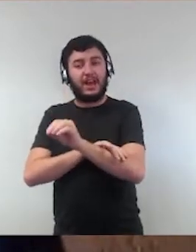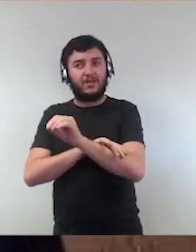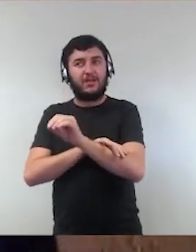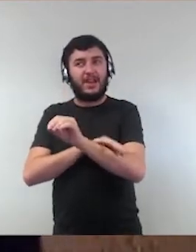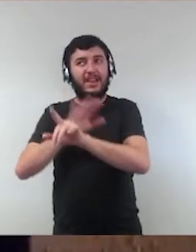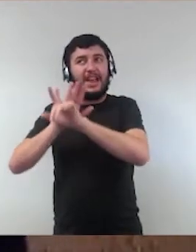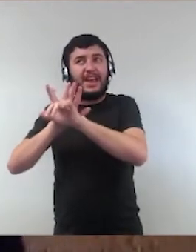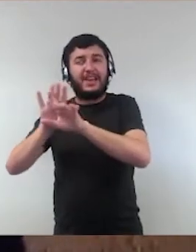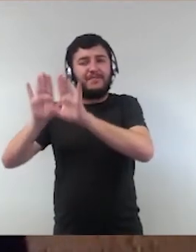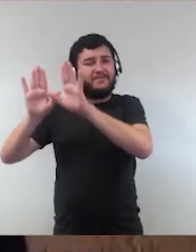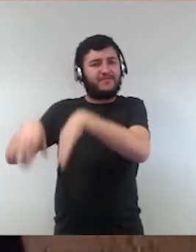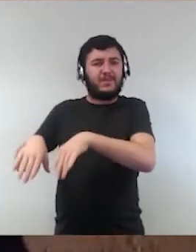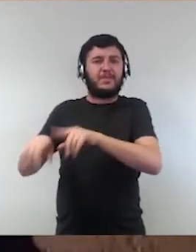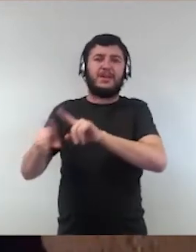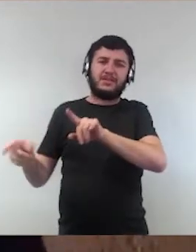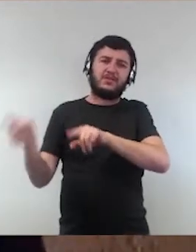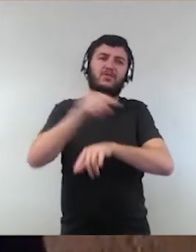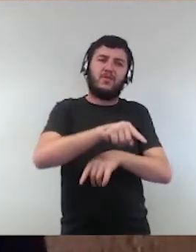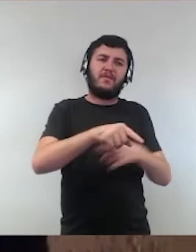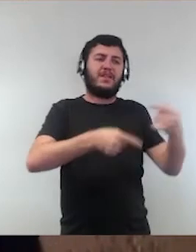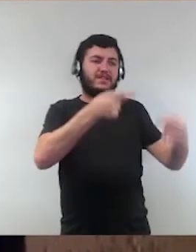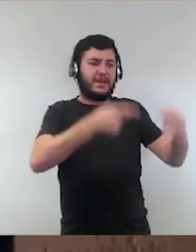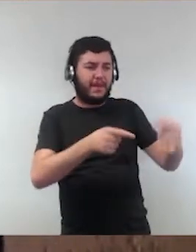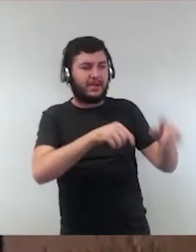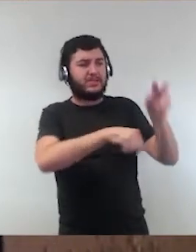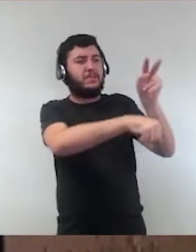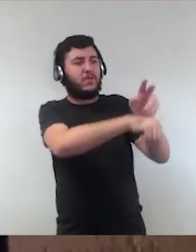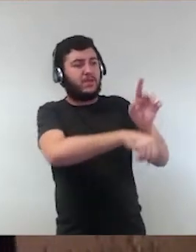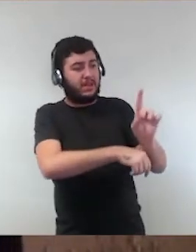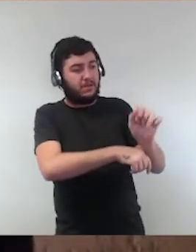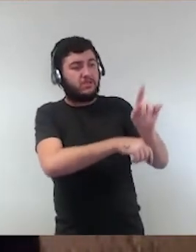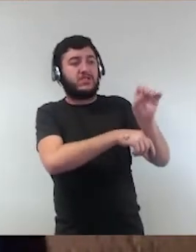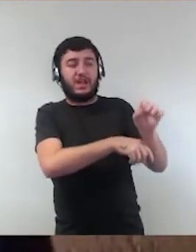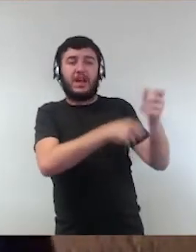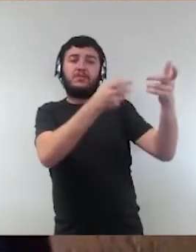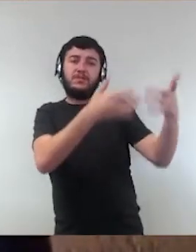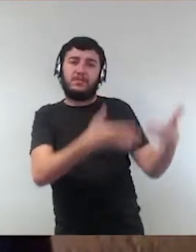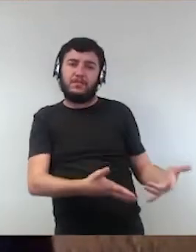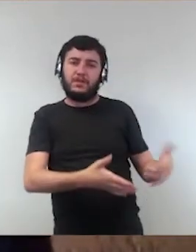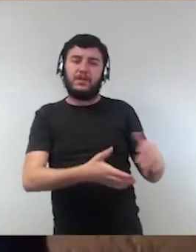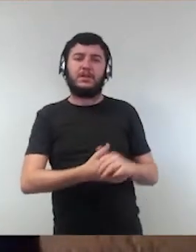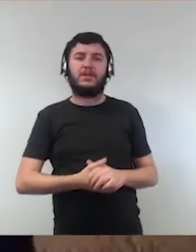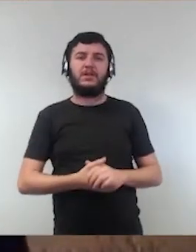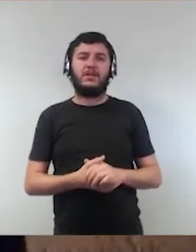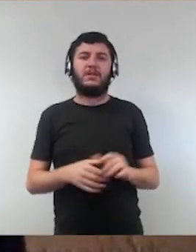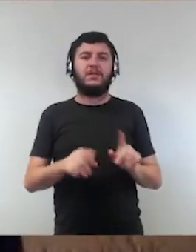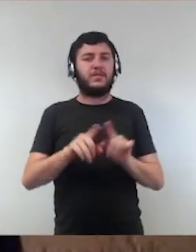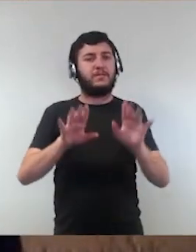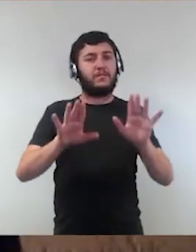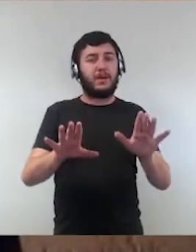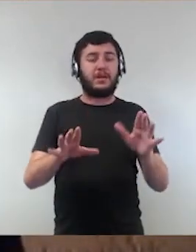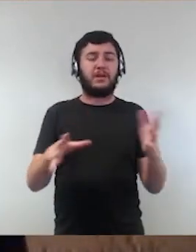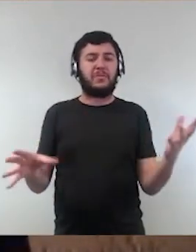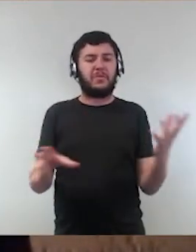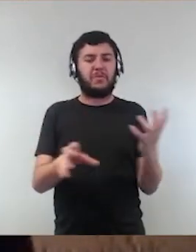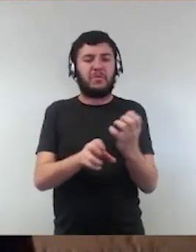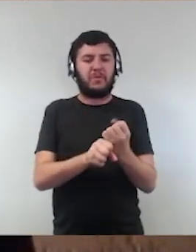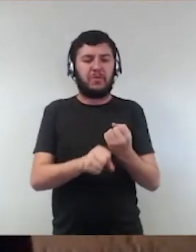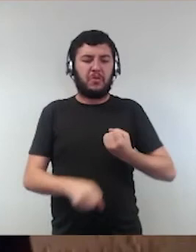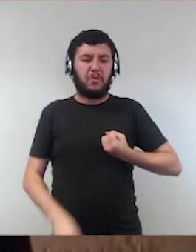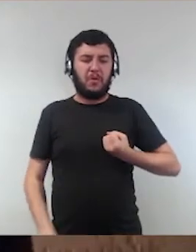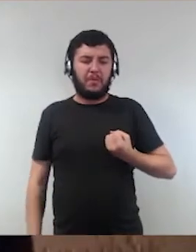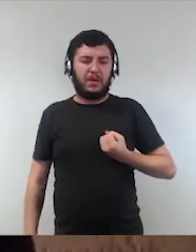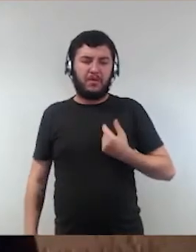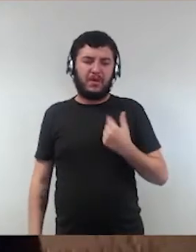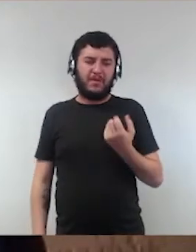trouxe a nossa ordem jurídica. E aqui, nem vou perguntar quantos minutos eu tenho, Flávio, mas aqui vou procurar somente